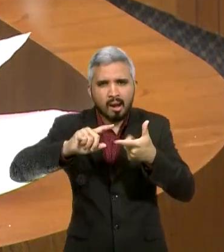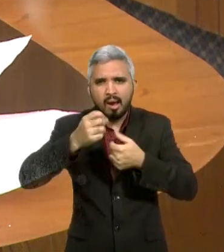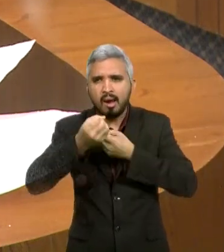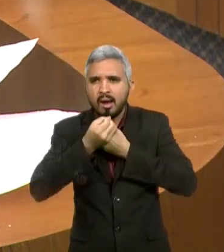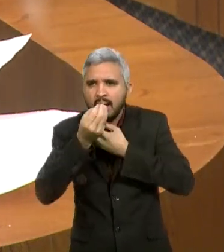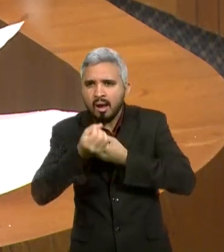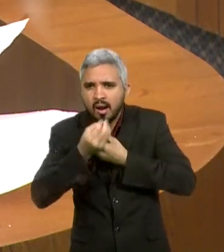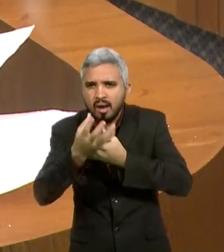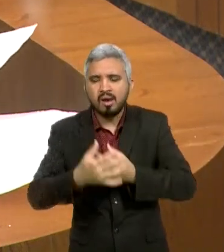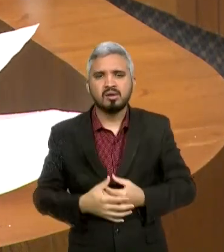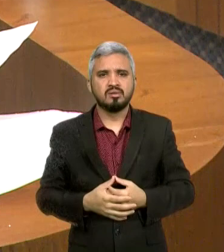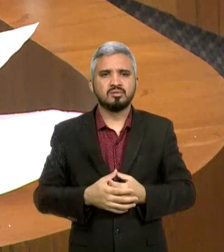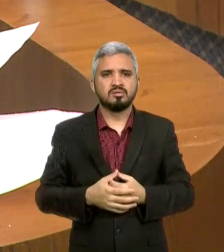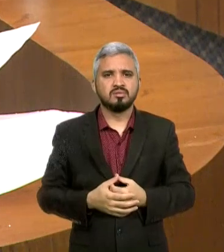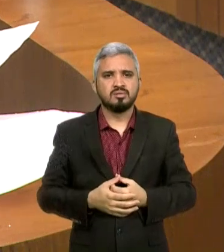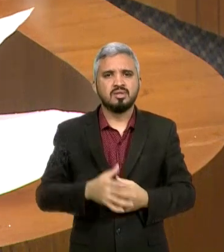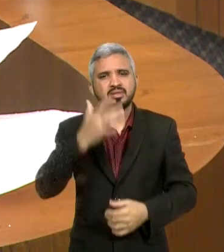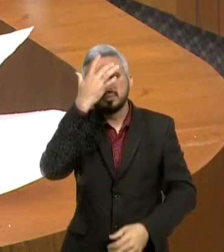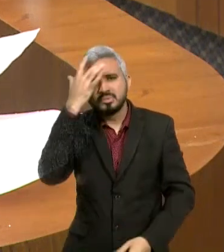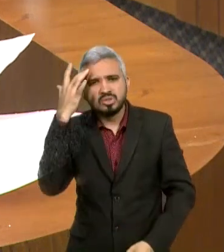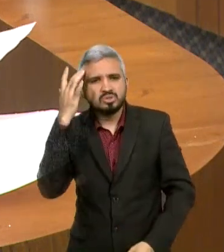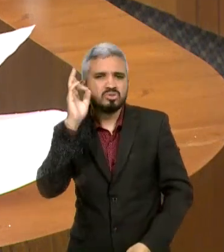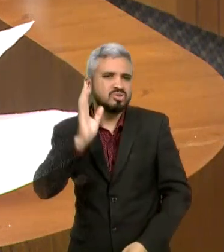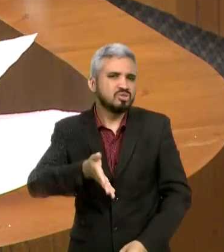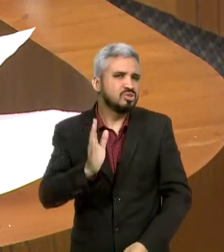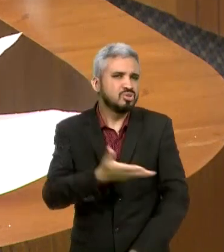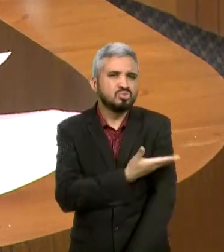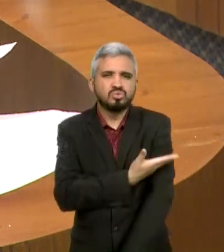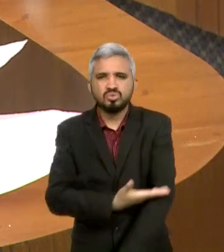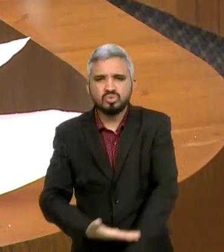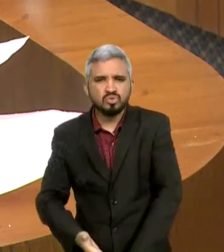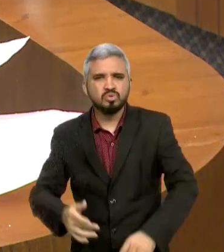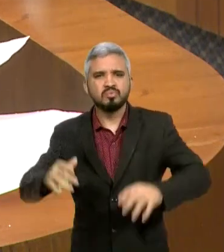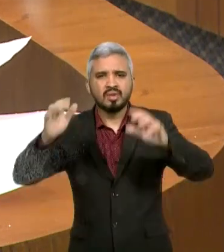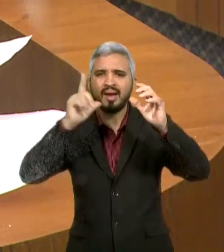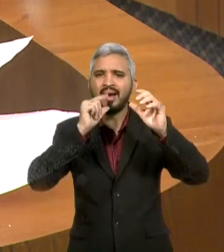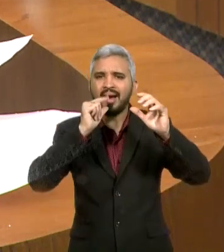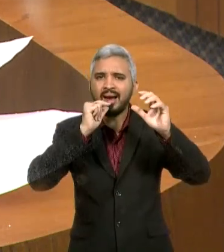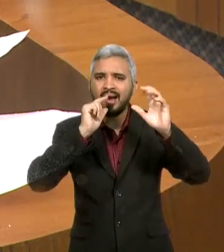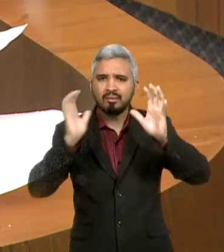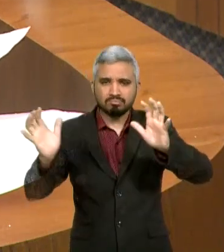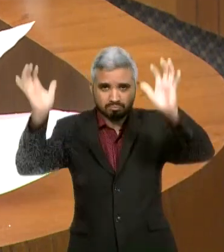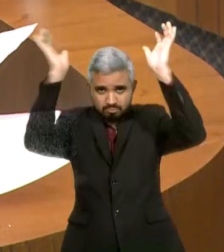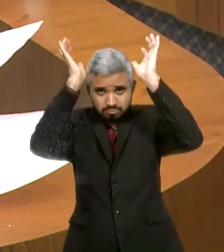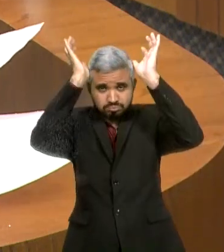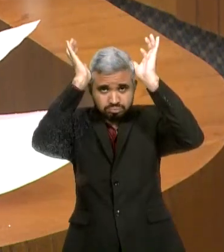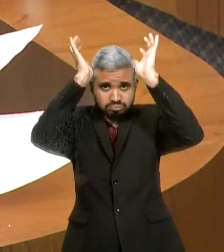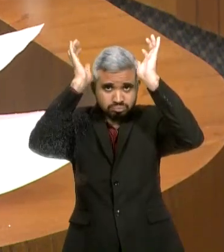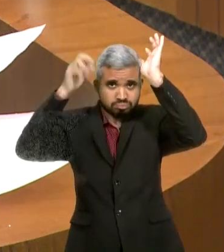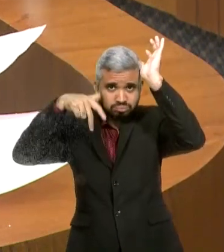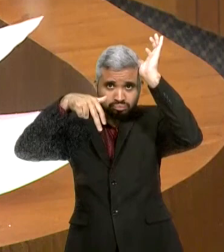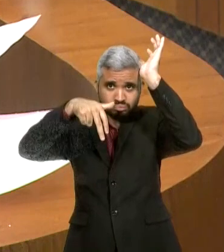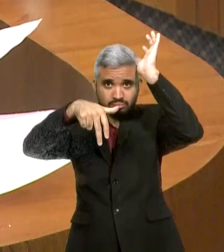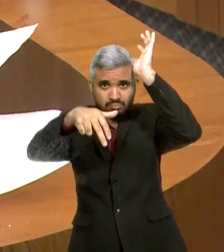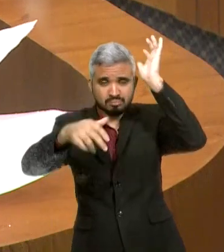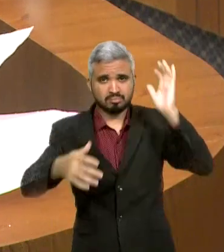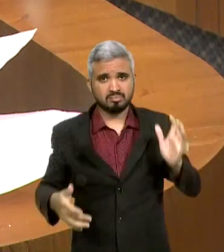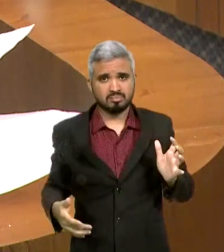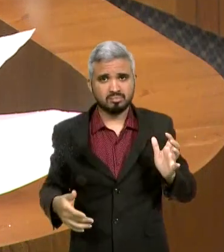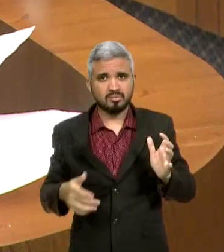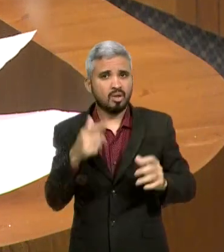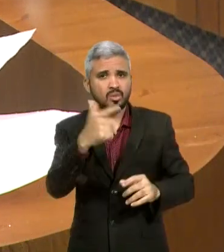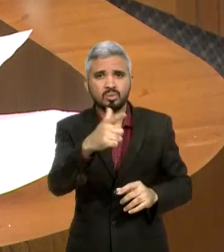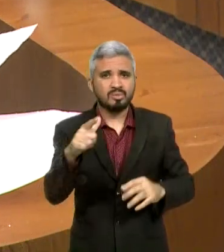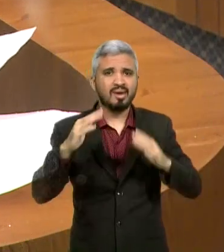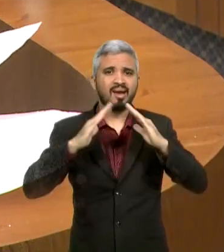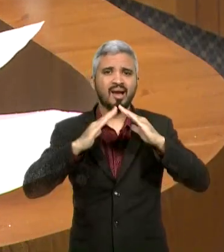lata d'água na cabeça, de quem não tem uma água na torneira para fazer uma comida, para fazer